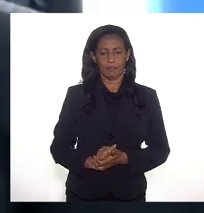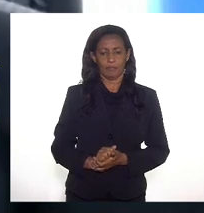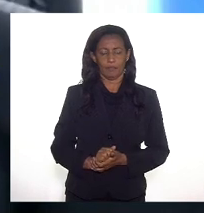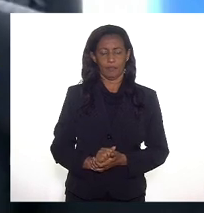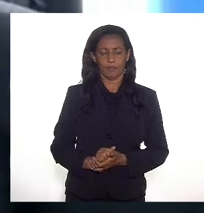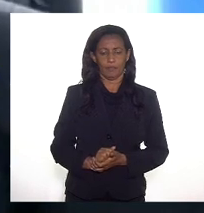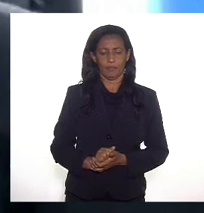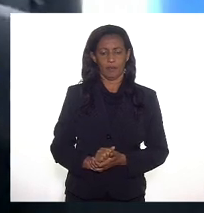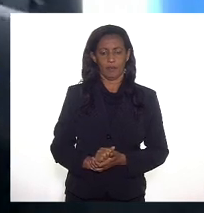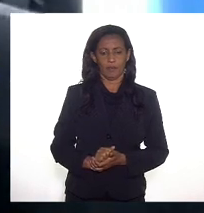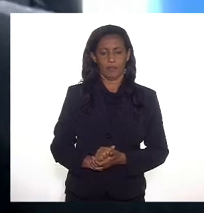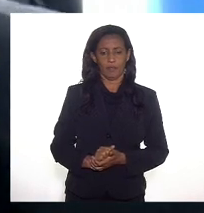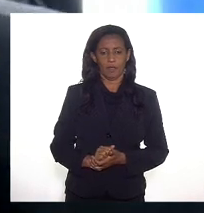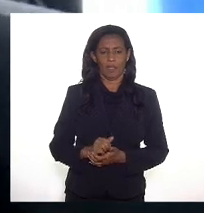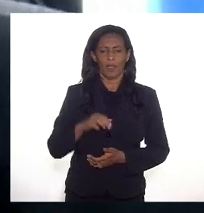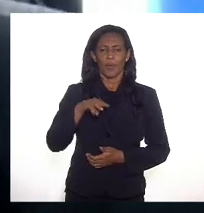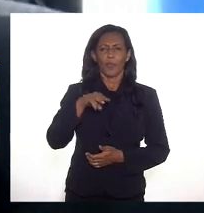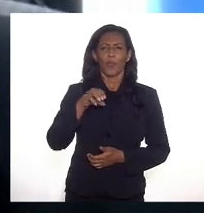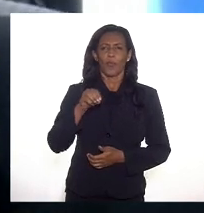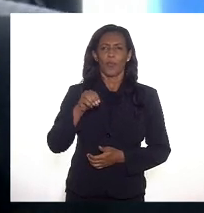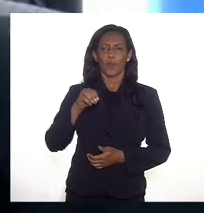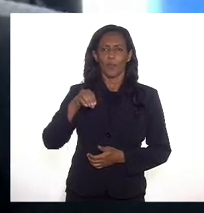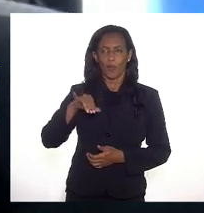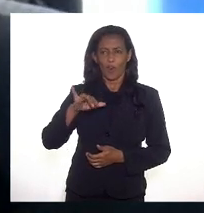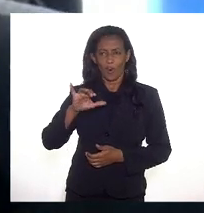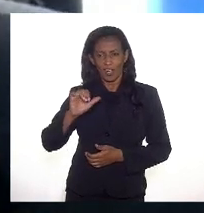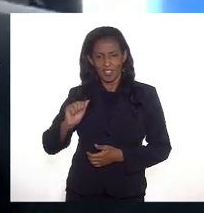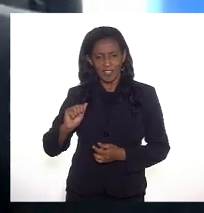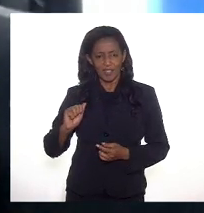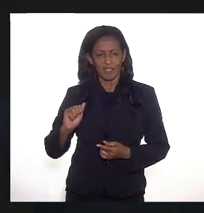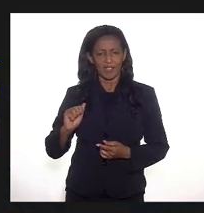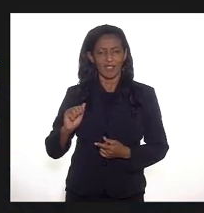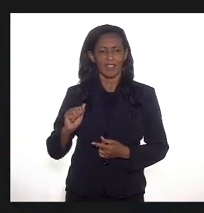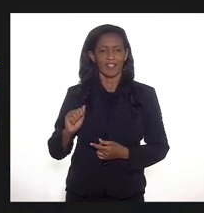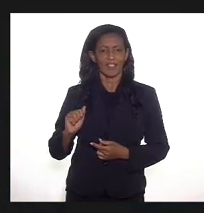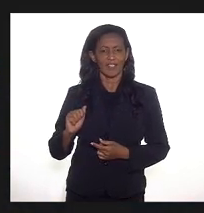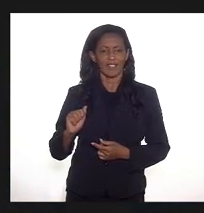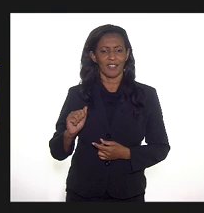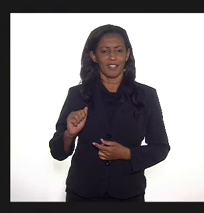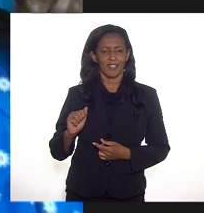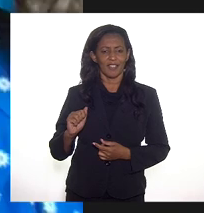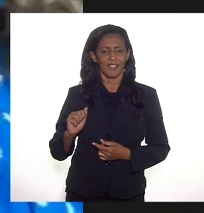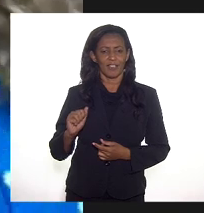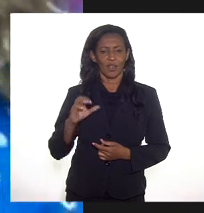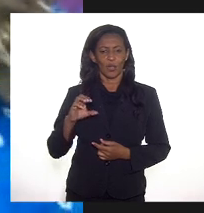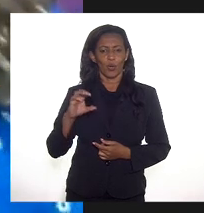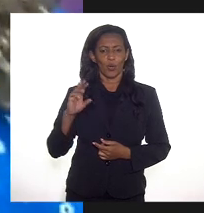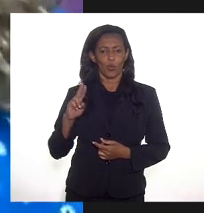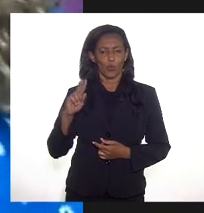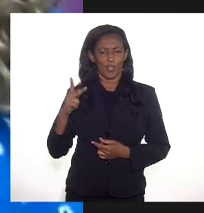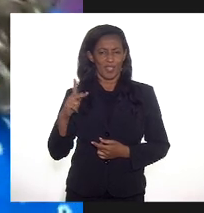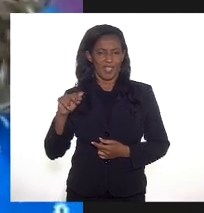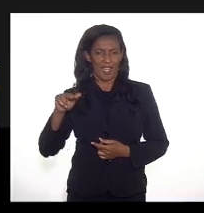Kunharski Ferro. É isso, deputada Rejane? Espero que você... Mônica Kunharski.